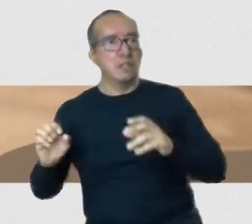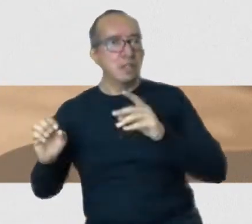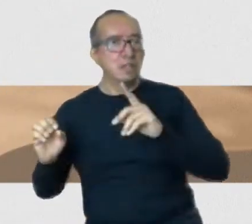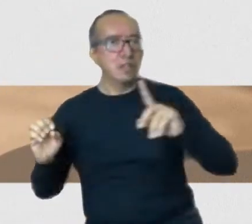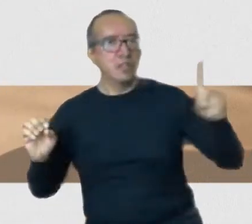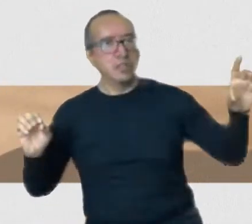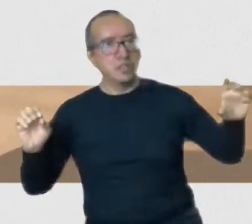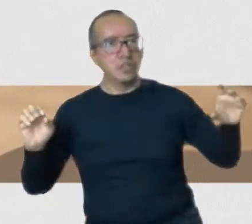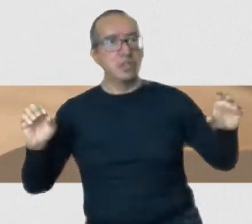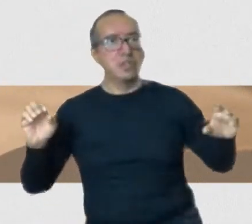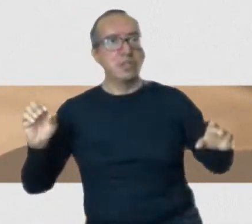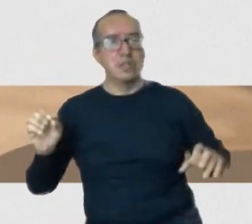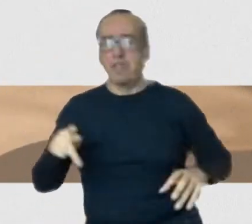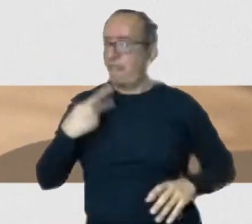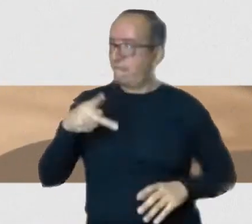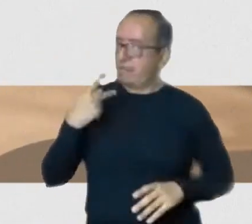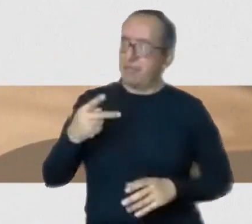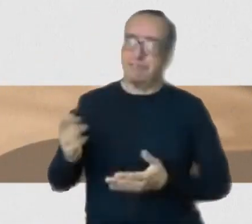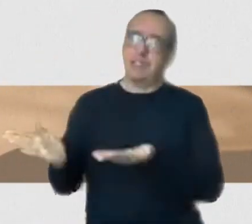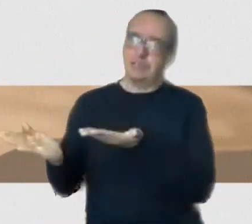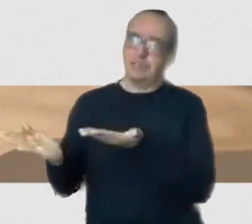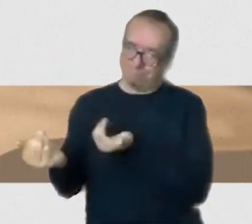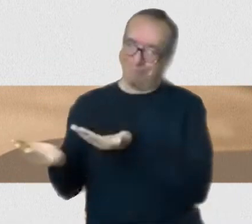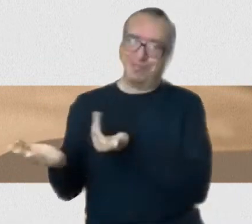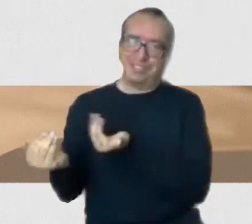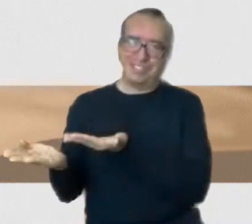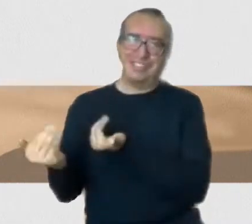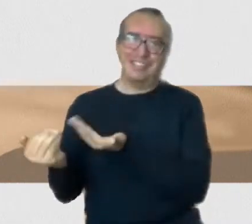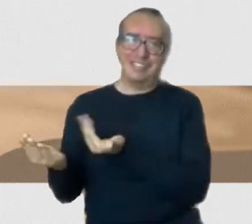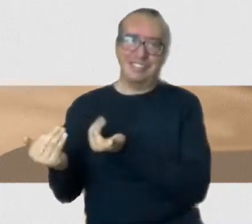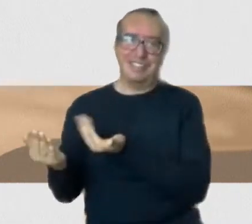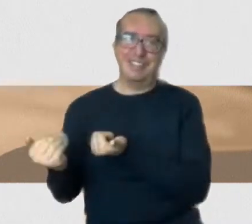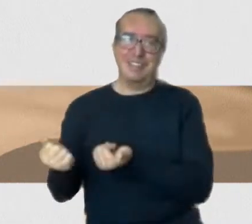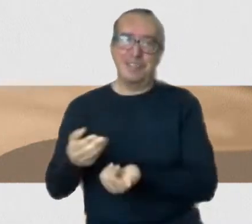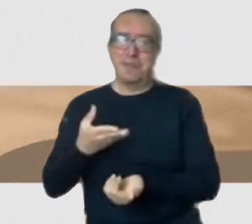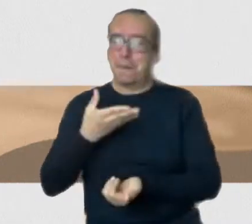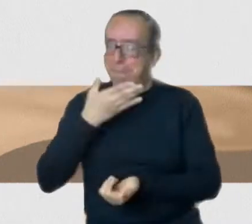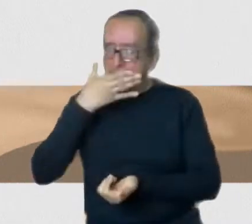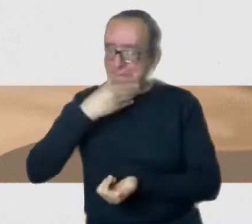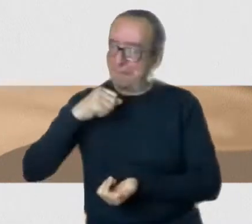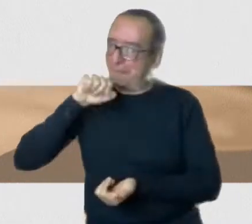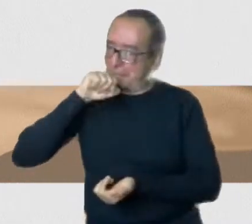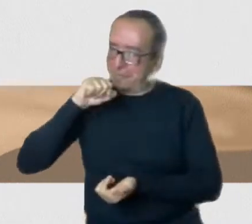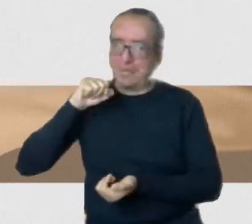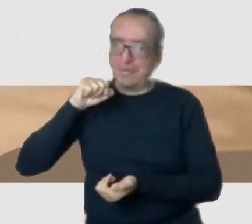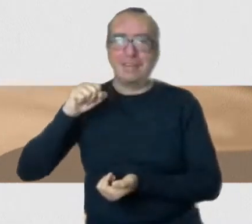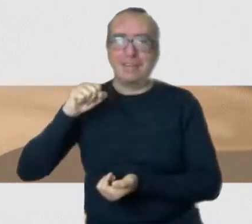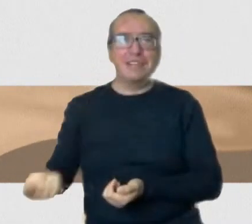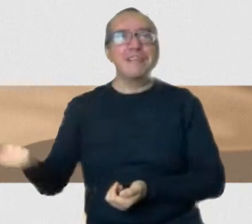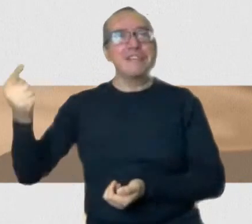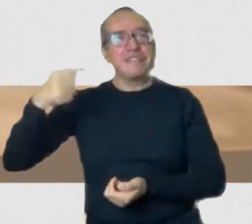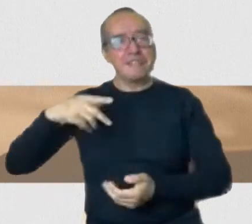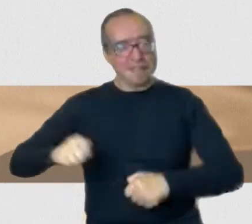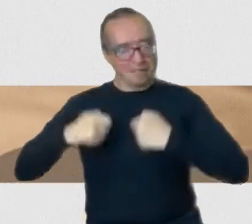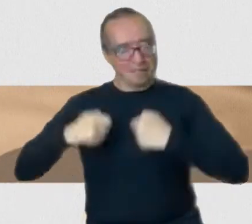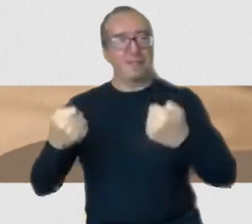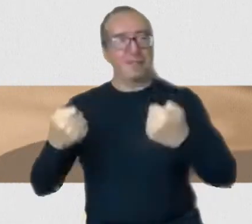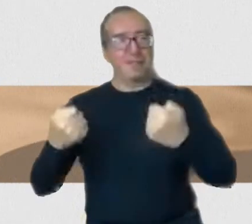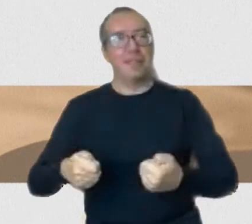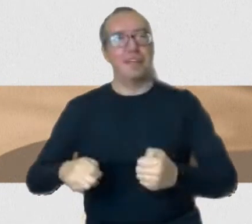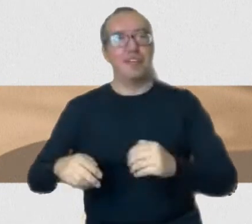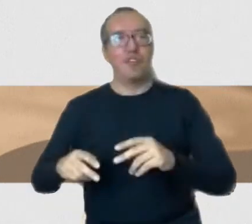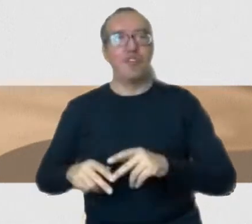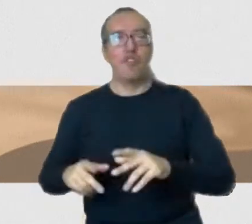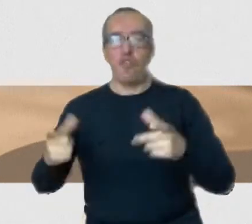venham benditos de meu Pai, recebam como herança o reino que lhe foi preparado desde a criação do mundo. Pois eu tive